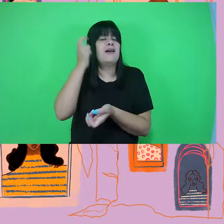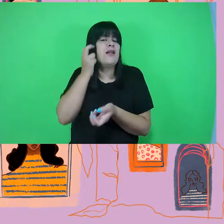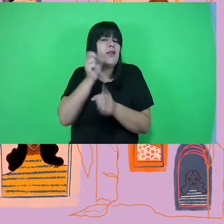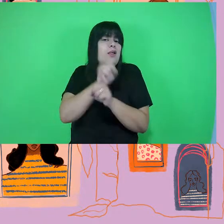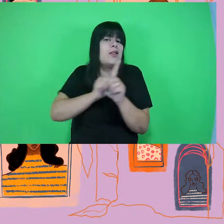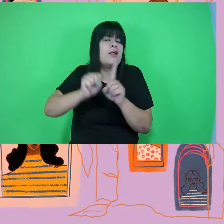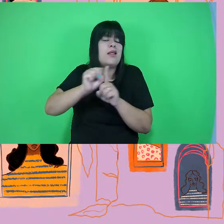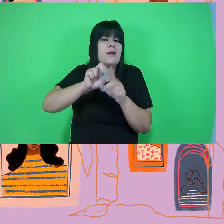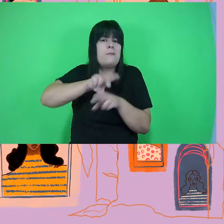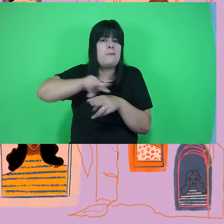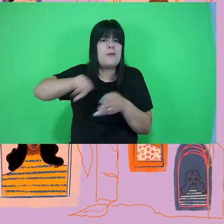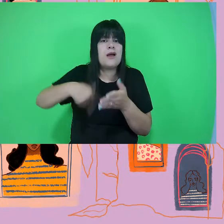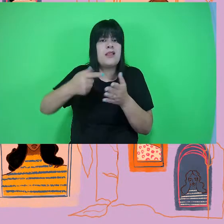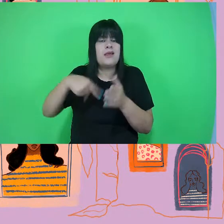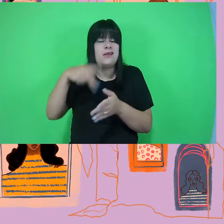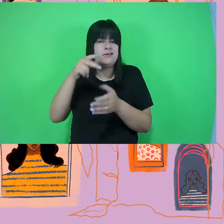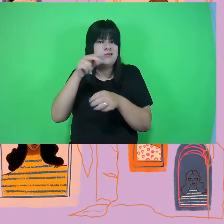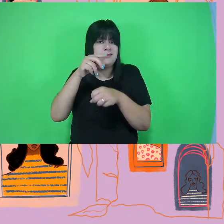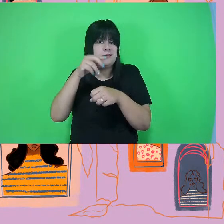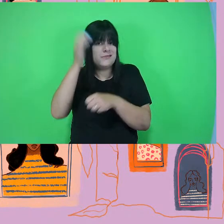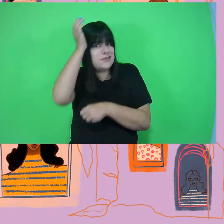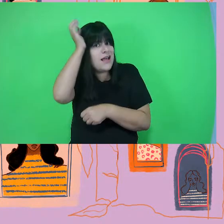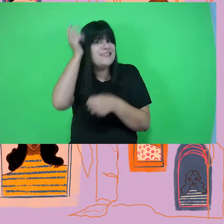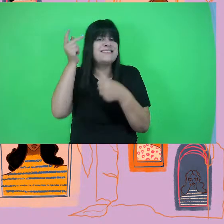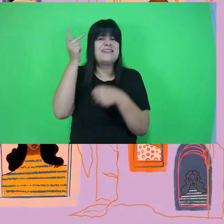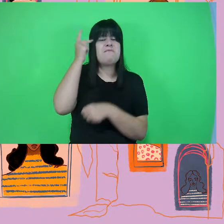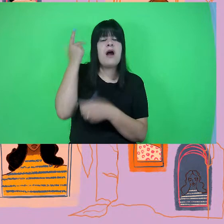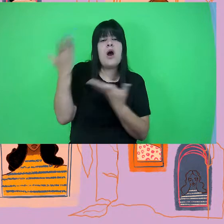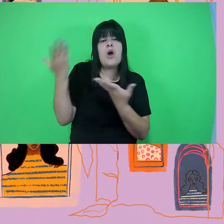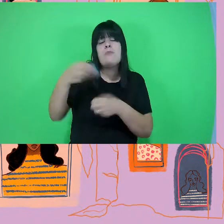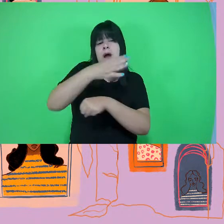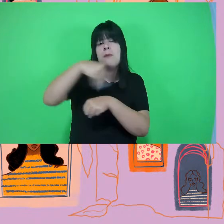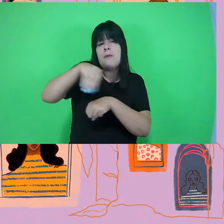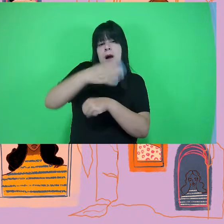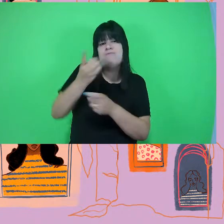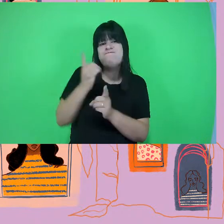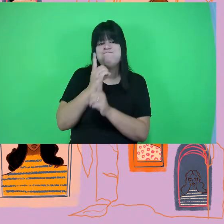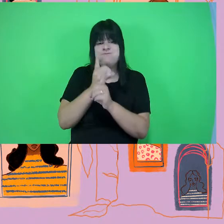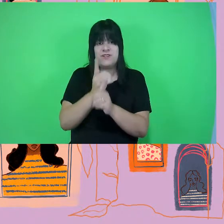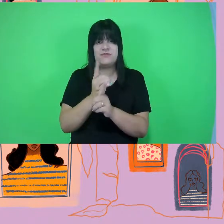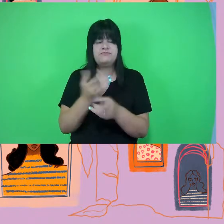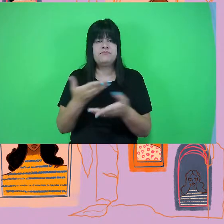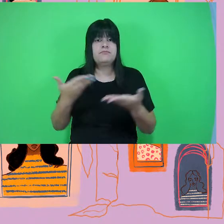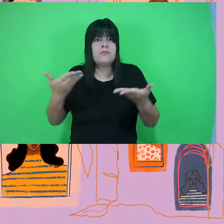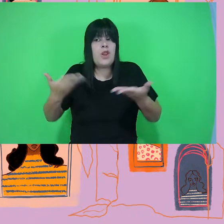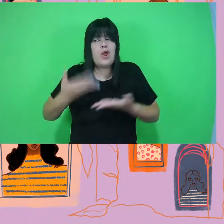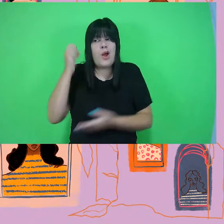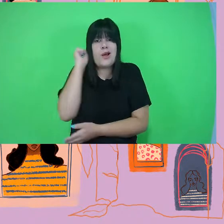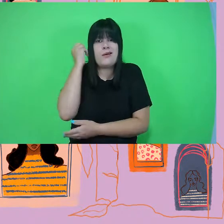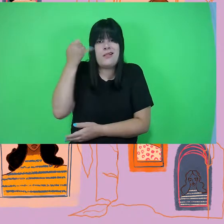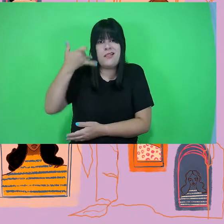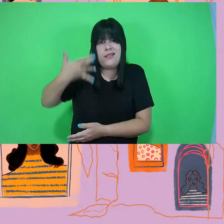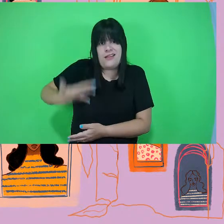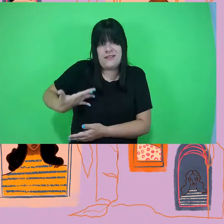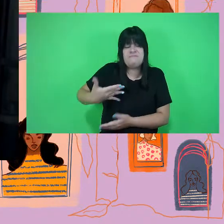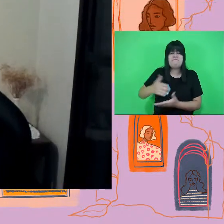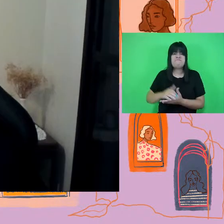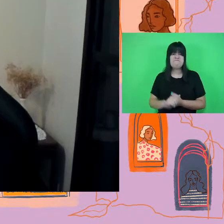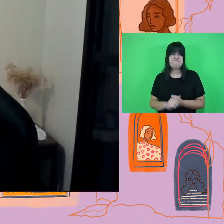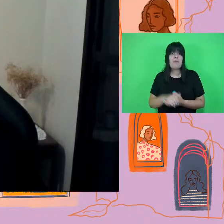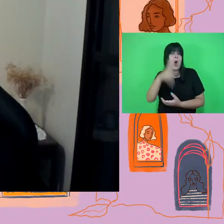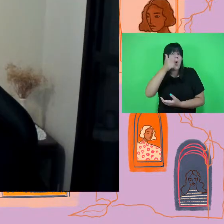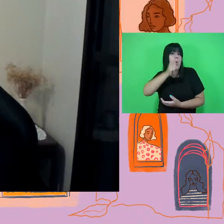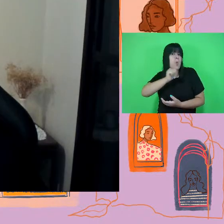Paulo, e hoje terei o prazer de mediar este encontro. Eu vou realizar minha audiodescrição. Eu sou uma